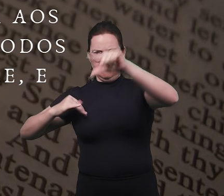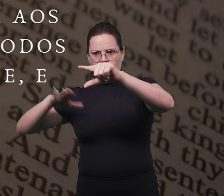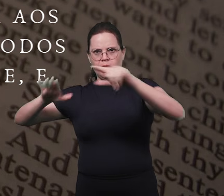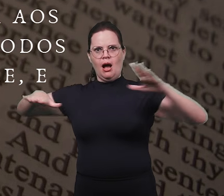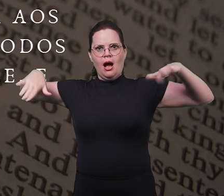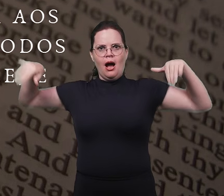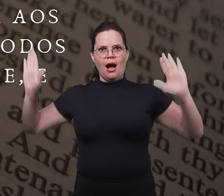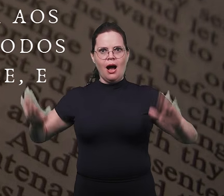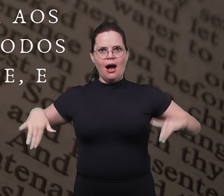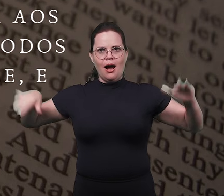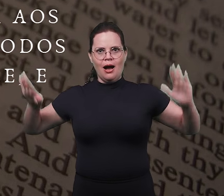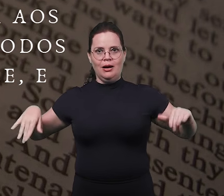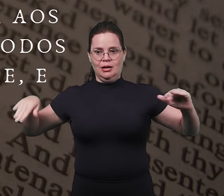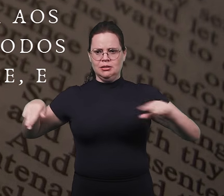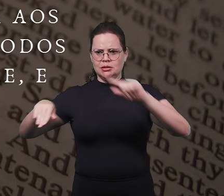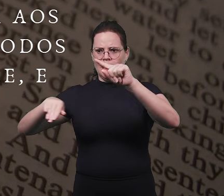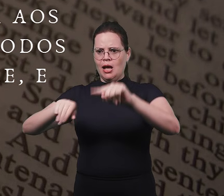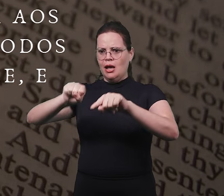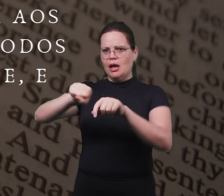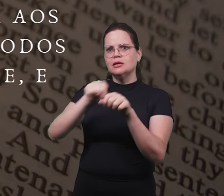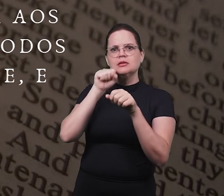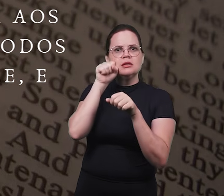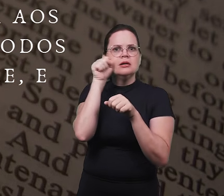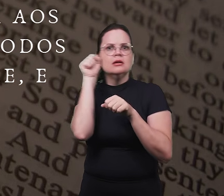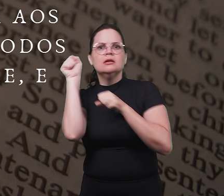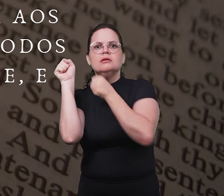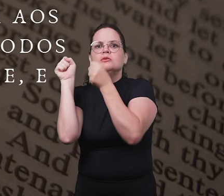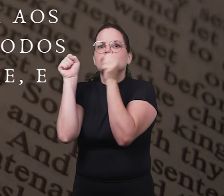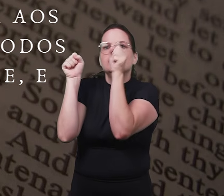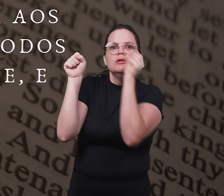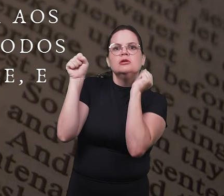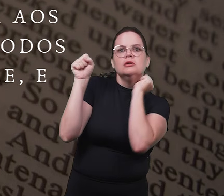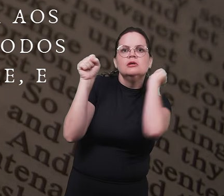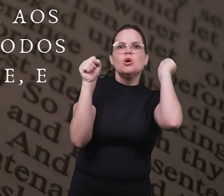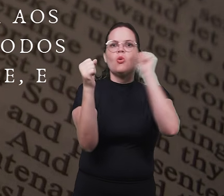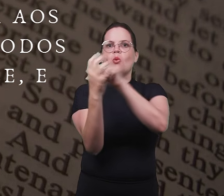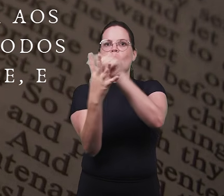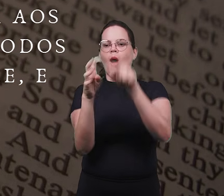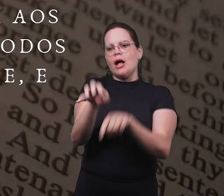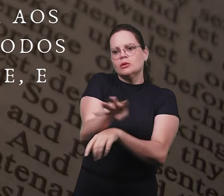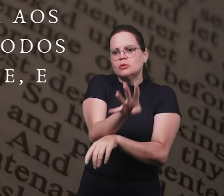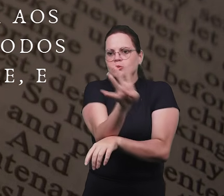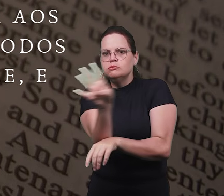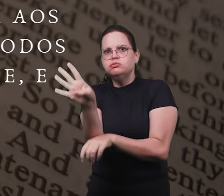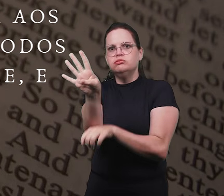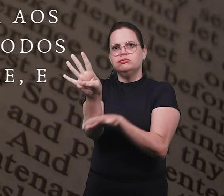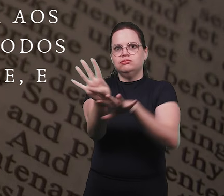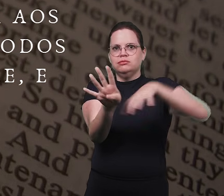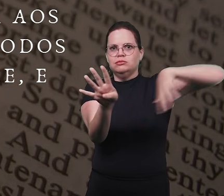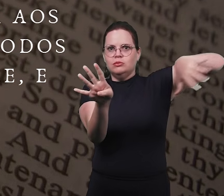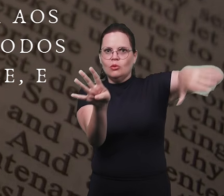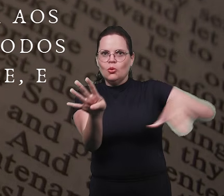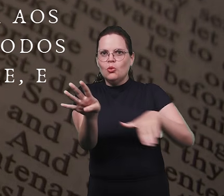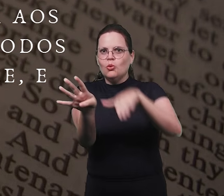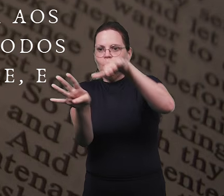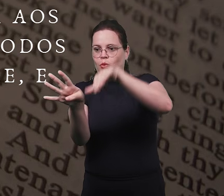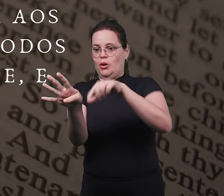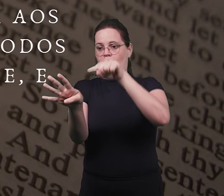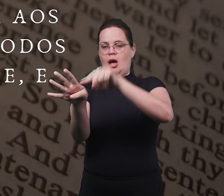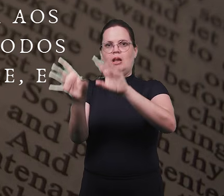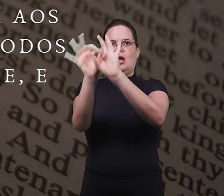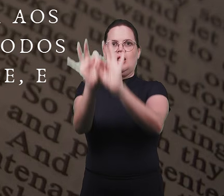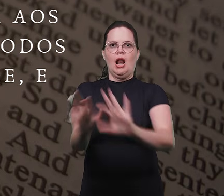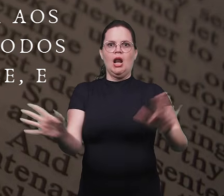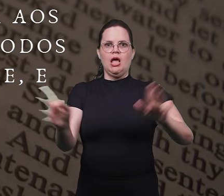Tinha também esse animal 4 cabeças, e foi-lhe dado domínio. Depois disso, eu